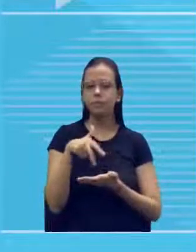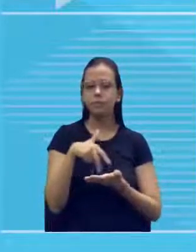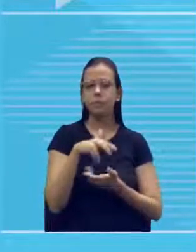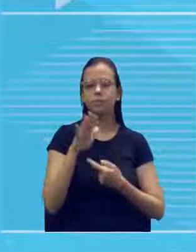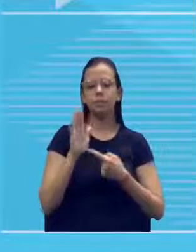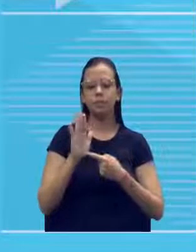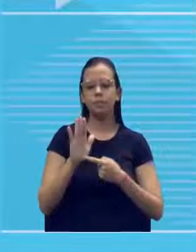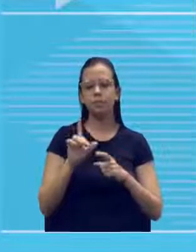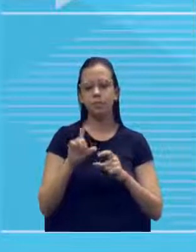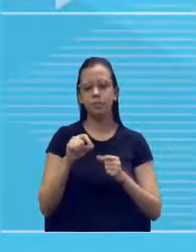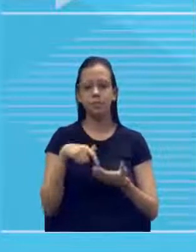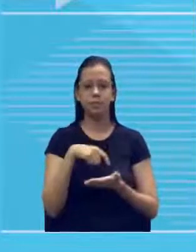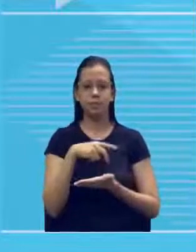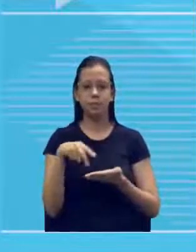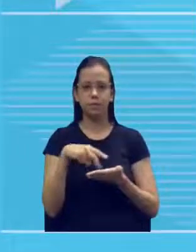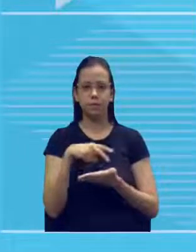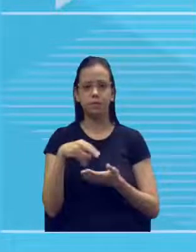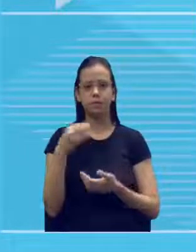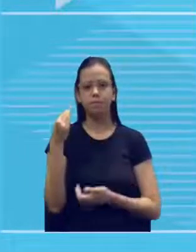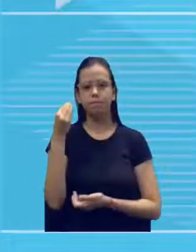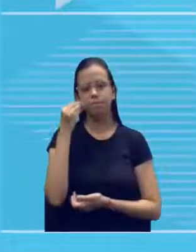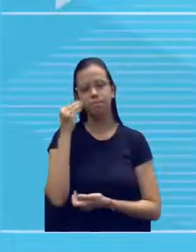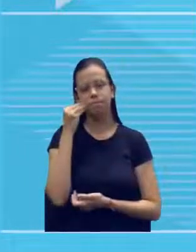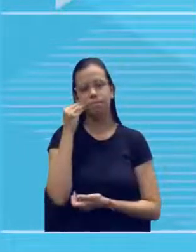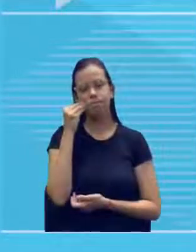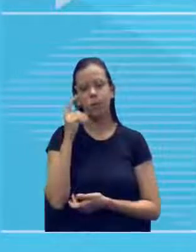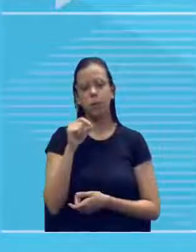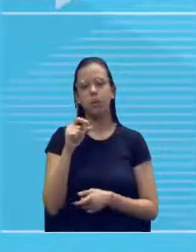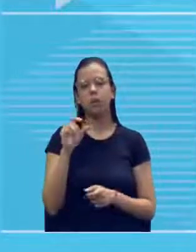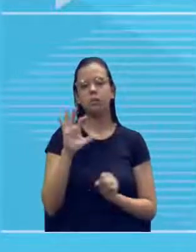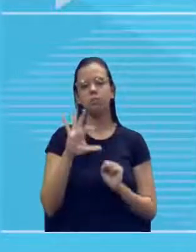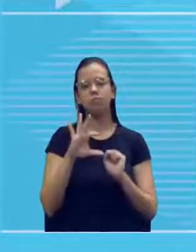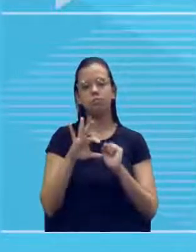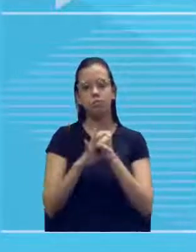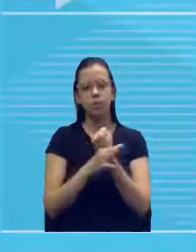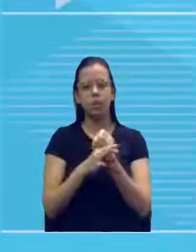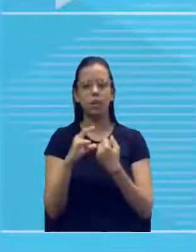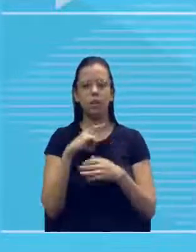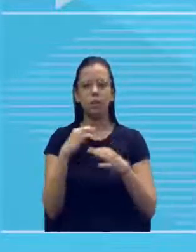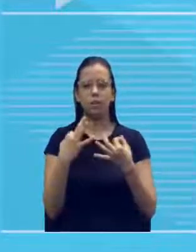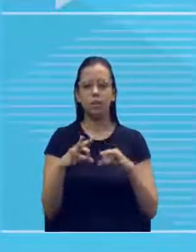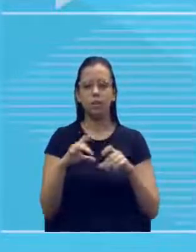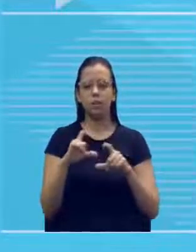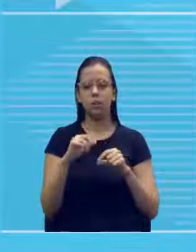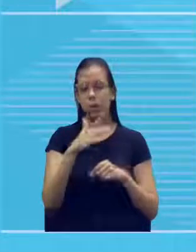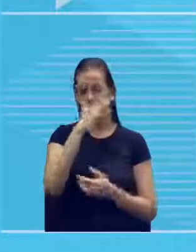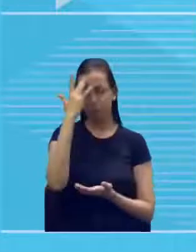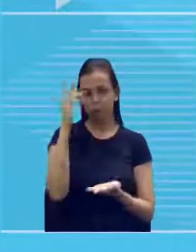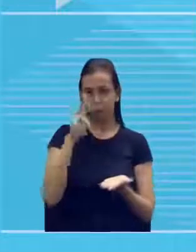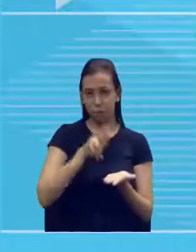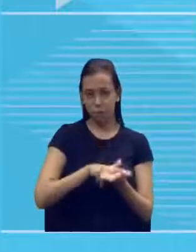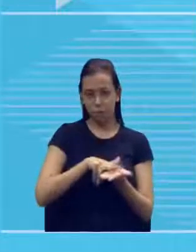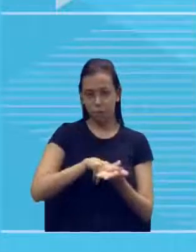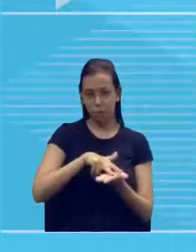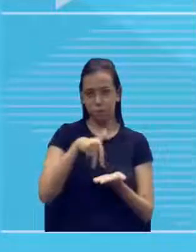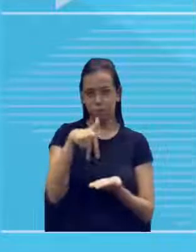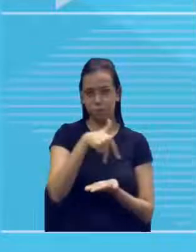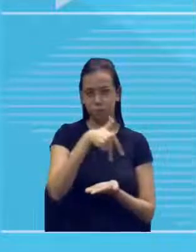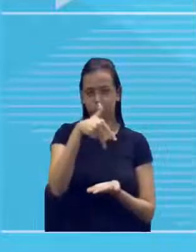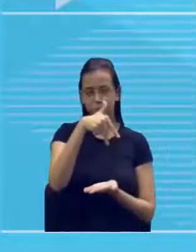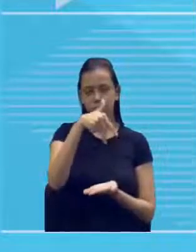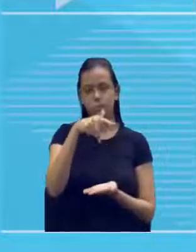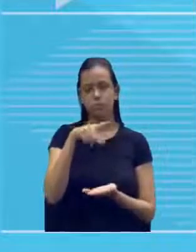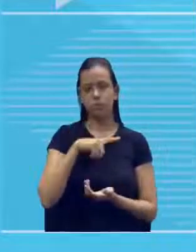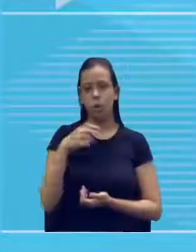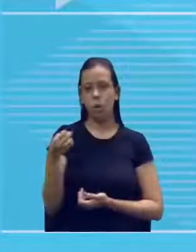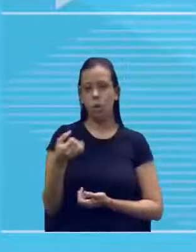manifestavam nessas danças, tentando assegurar que o morto ele ia ter uma